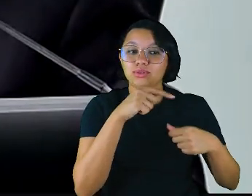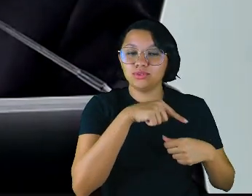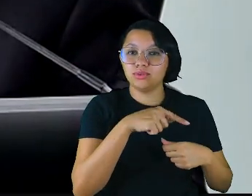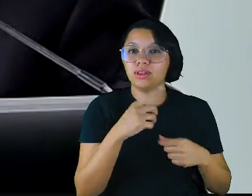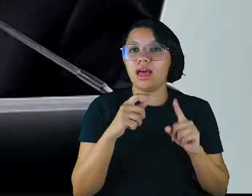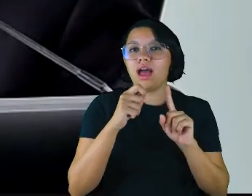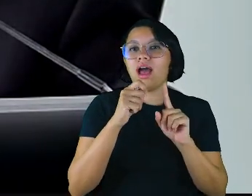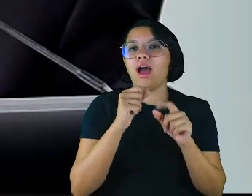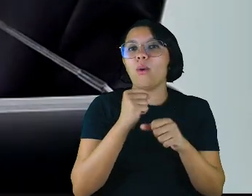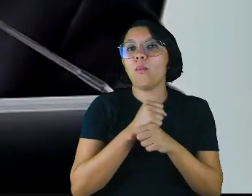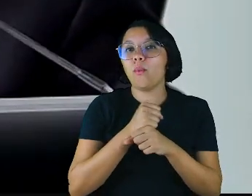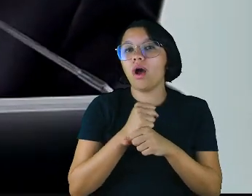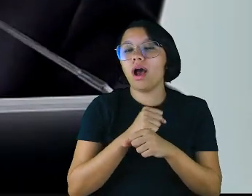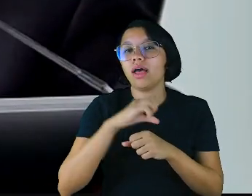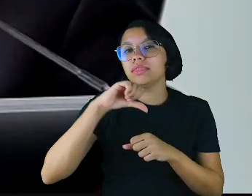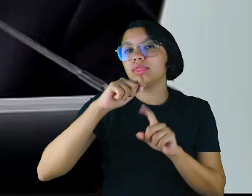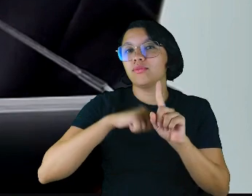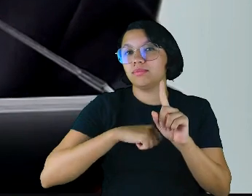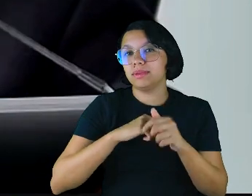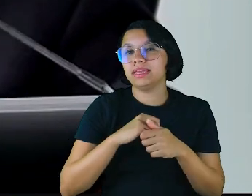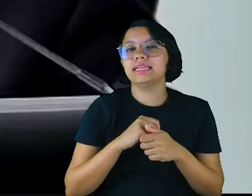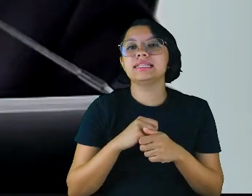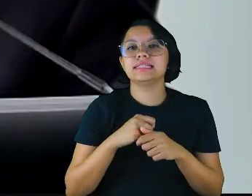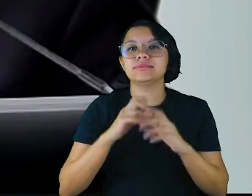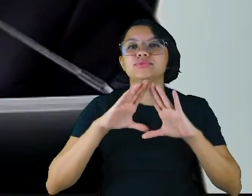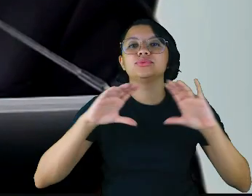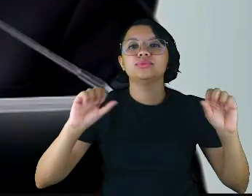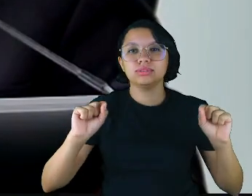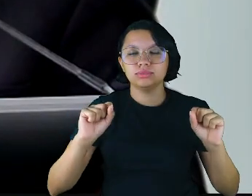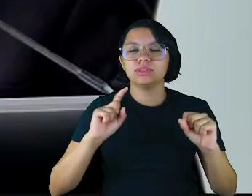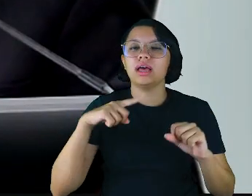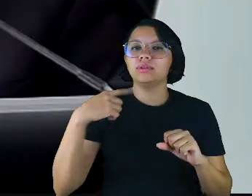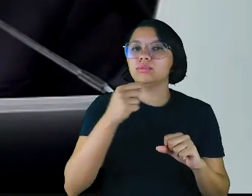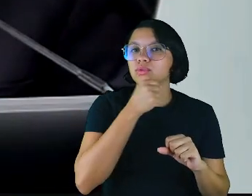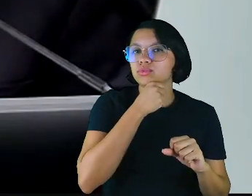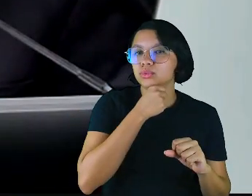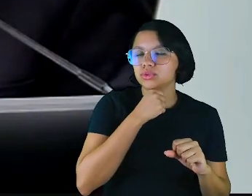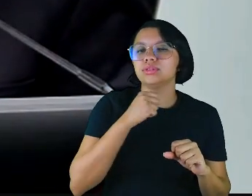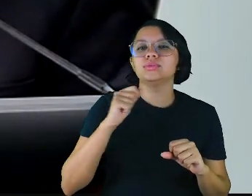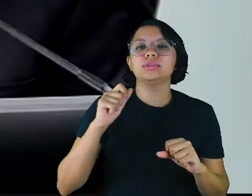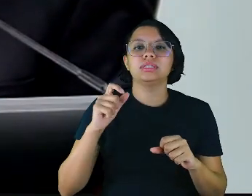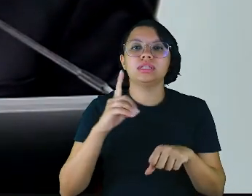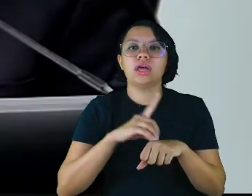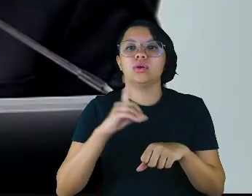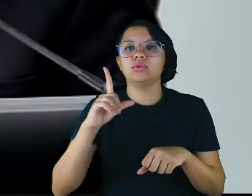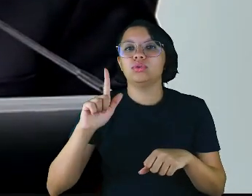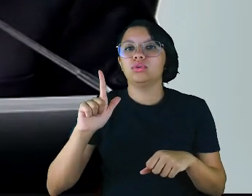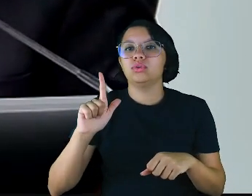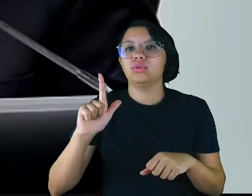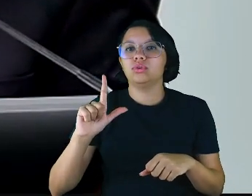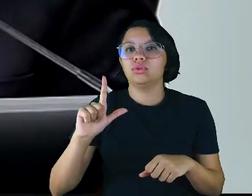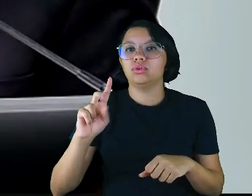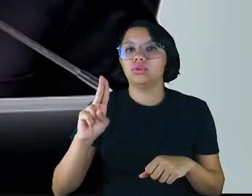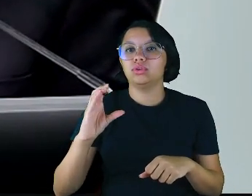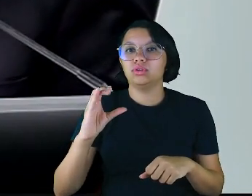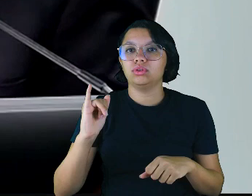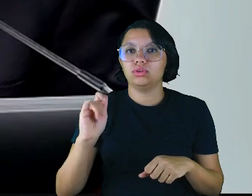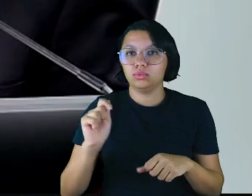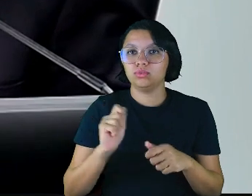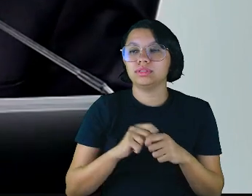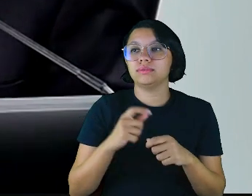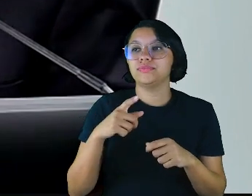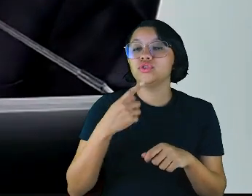ano e 9 meses, 1 ano e 9 meses aqui no tribunal, depois da aposentadoria da doutora Lúcia Ursaia, e a gente trata ali de